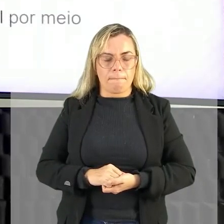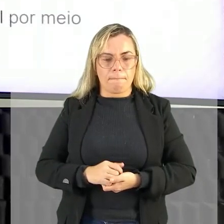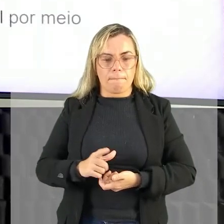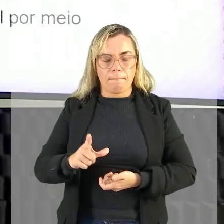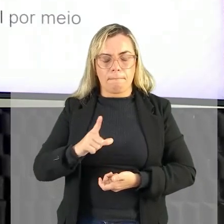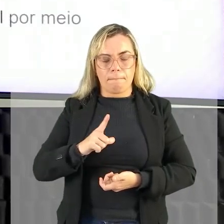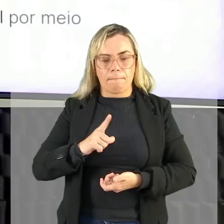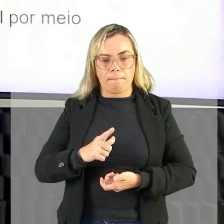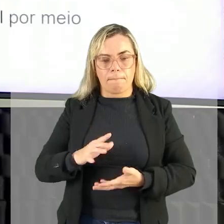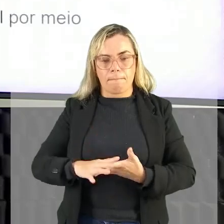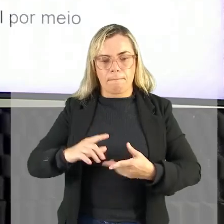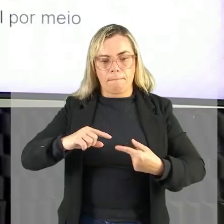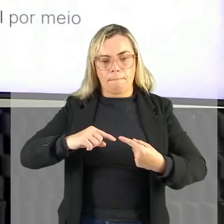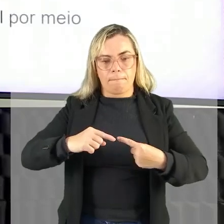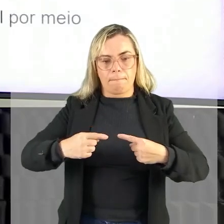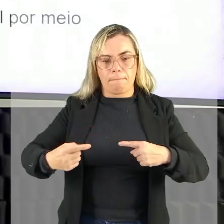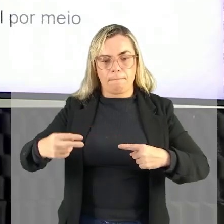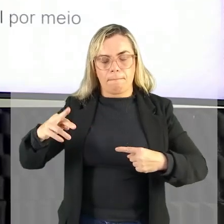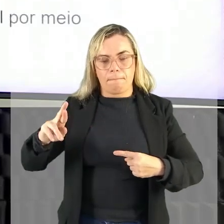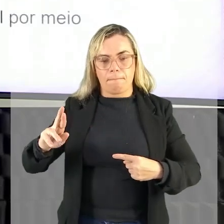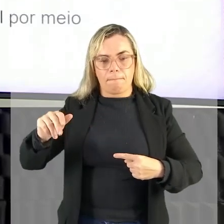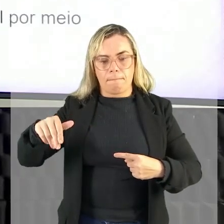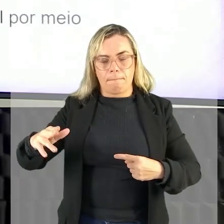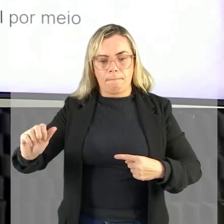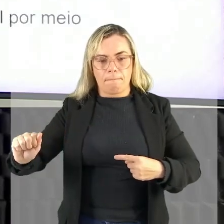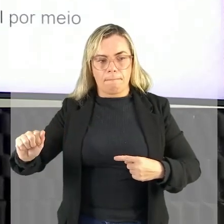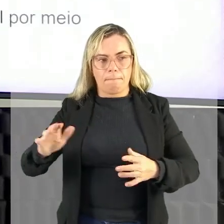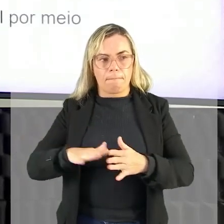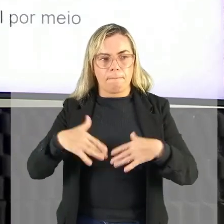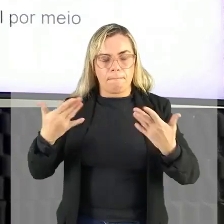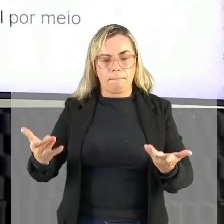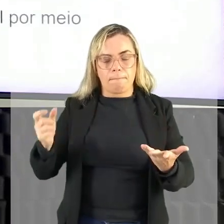ele é de RNA. E agora?